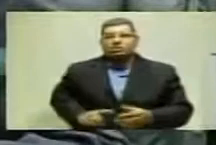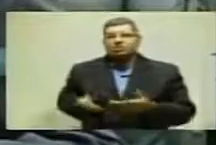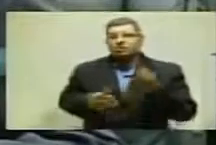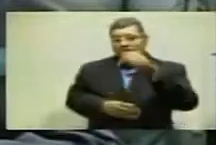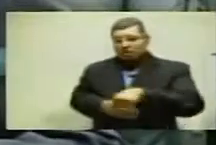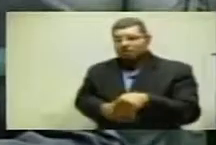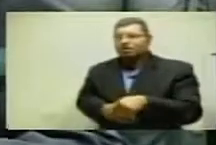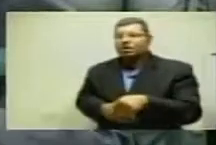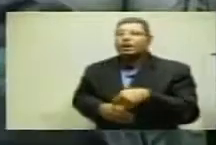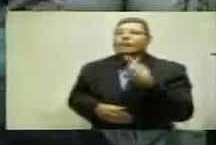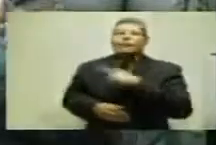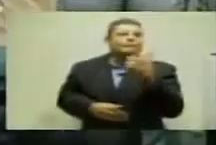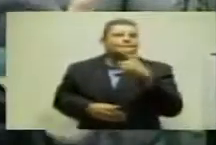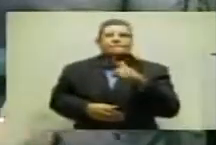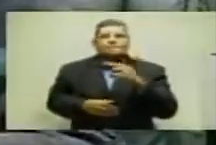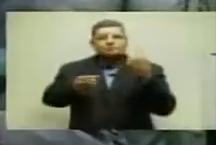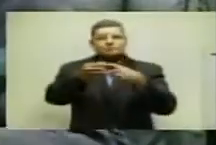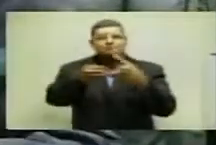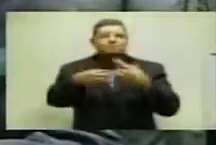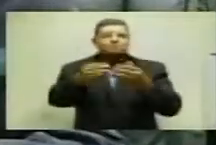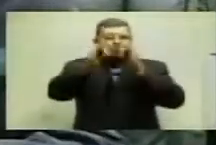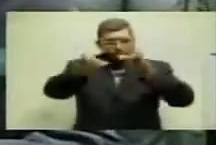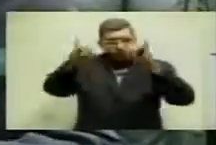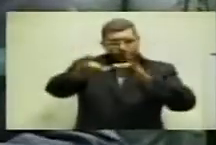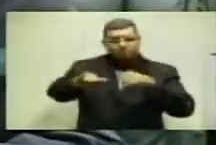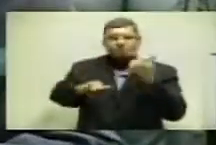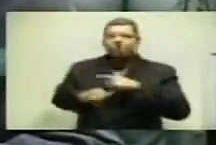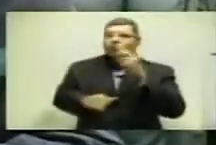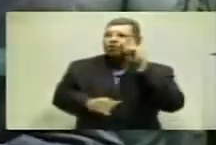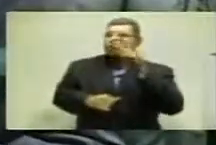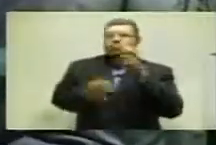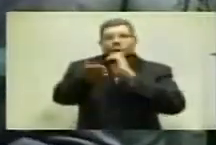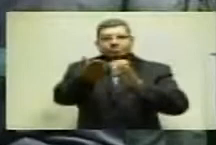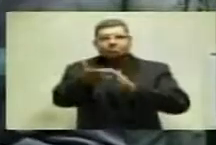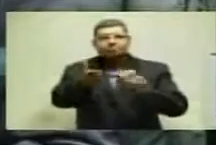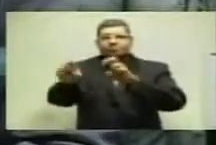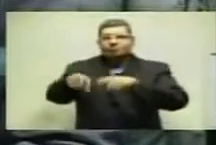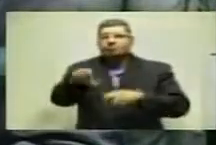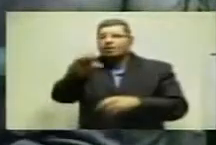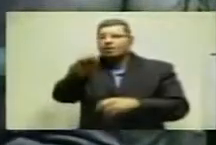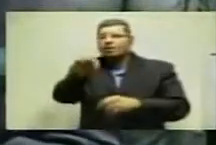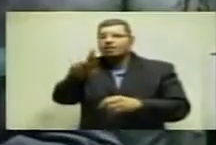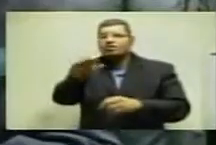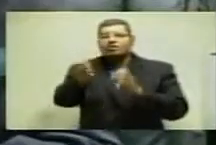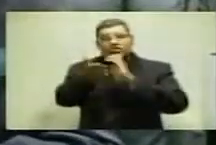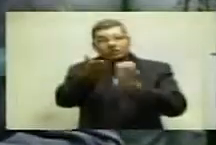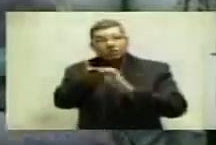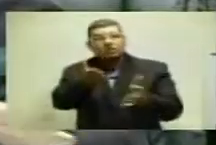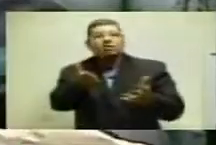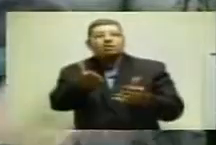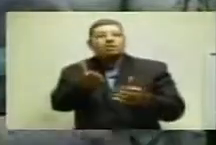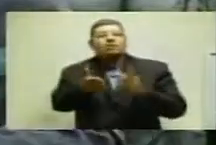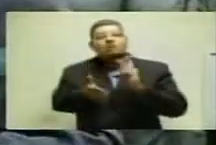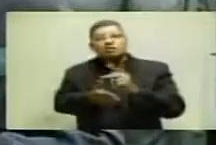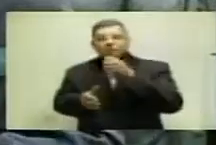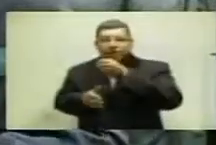Ramos, aqui, nós não somos municiados de informações. Eu acho interessante que a Secretaria de Fazenda do Estado, o secretário, ele está